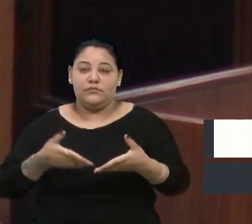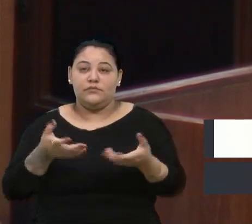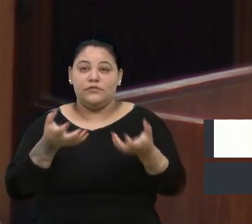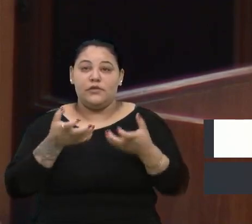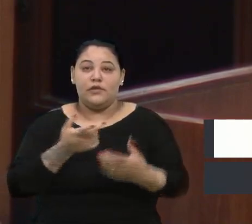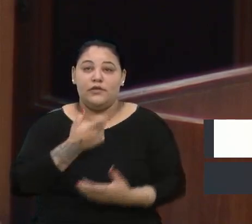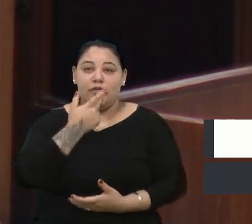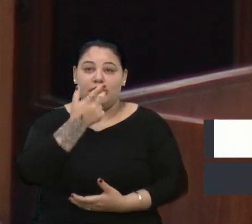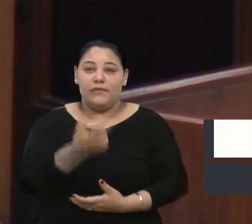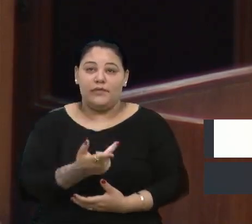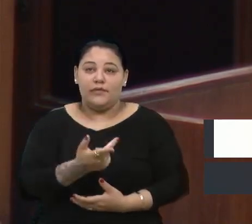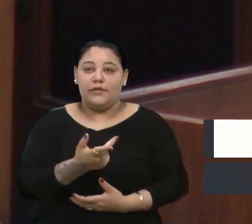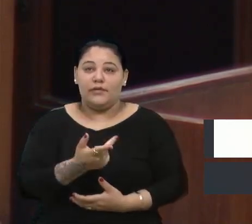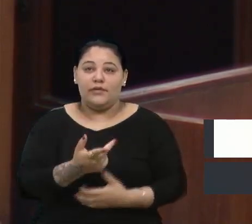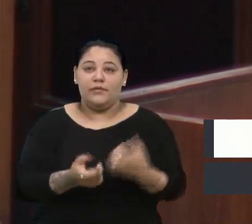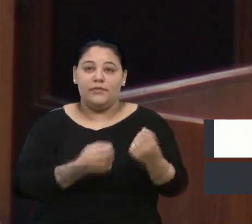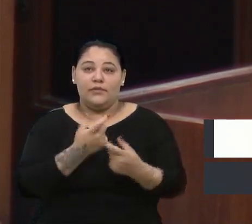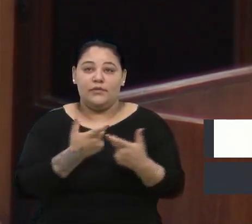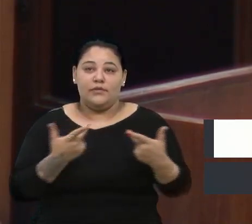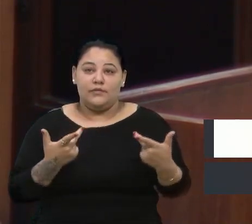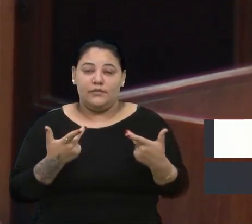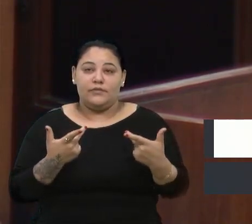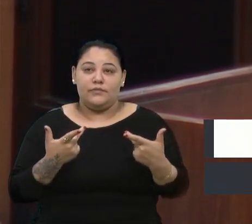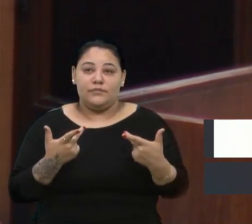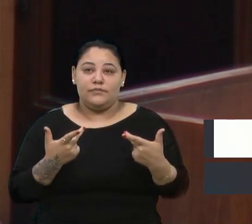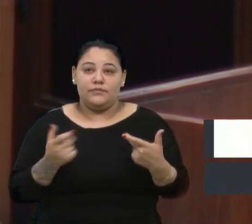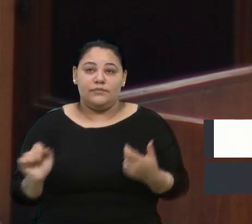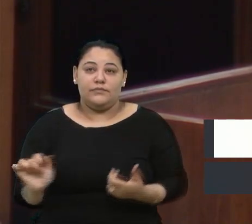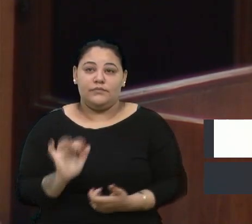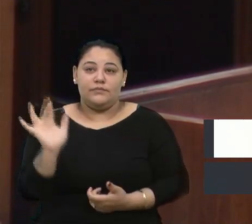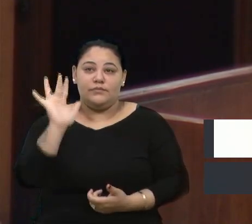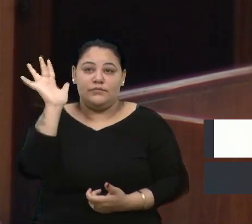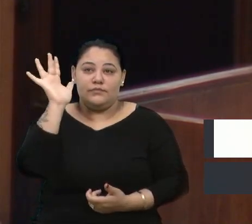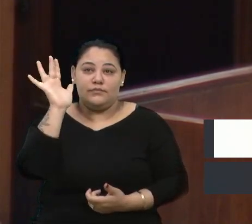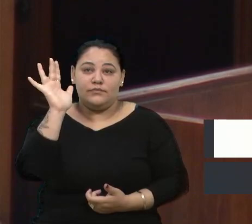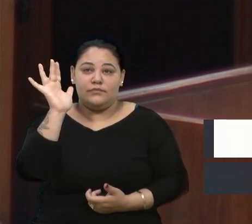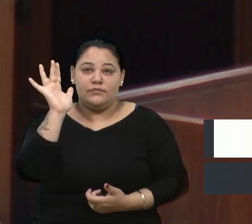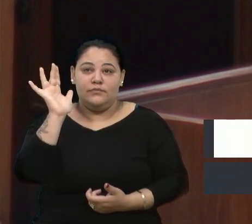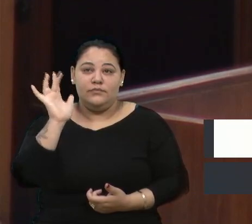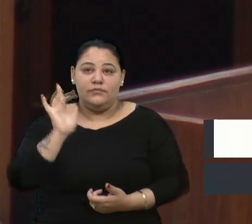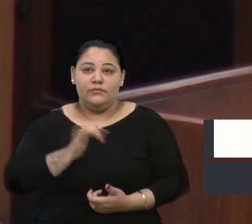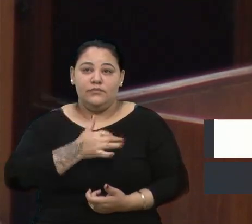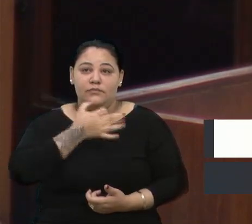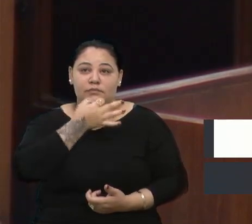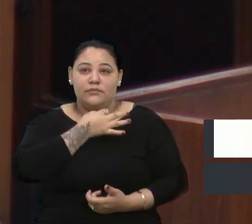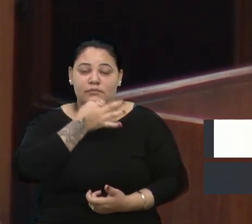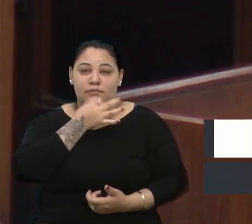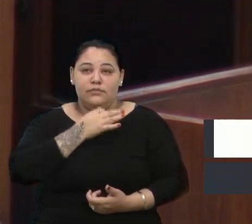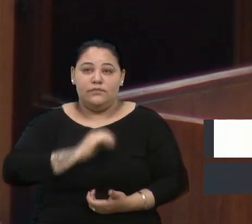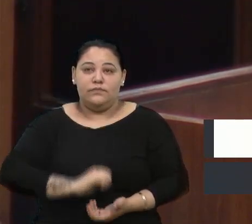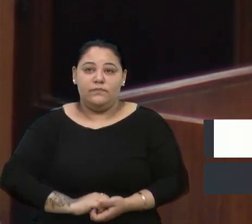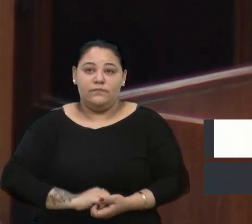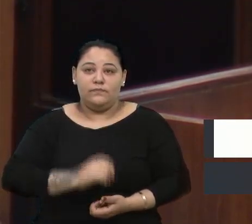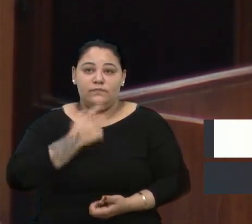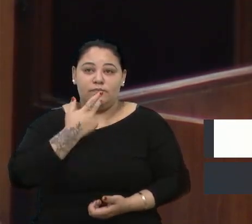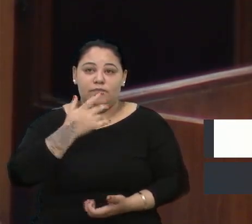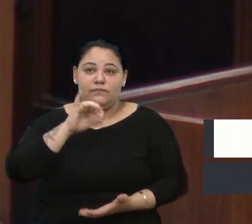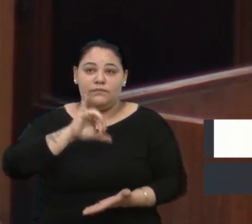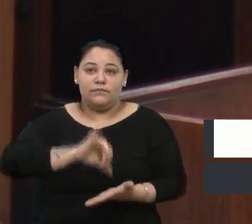nessa sessão de algo nobre e gratificante para o nosso município de Caxias do Sul. Vou falar do Centro